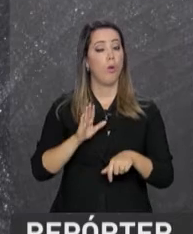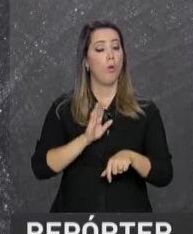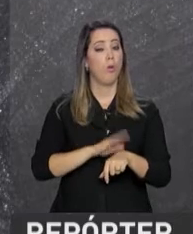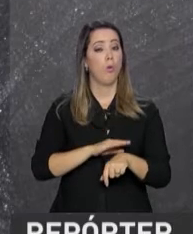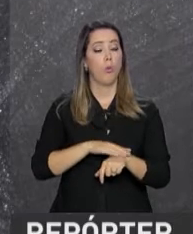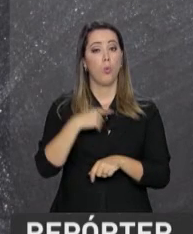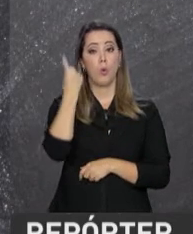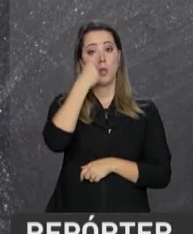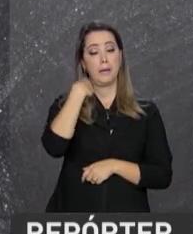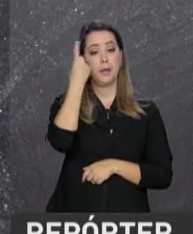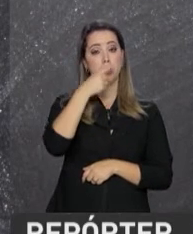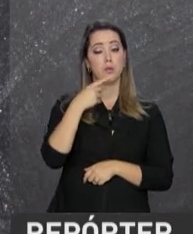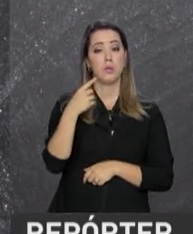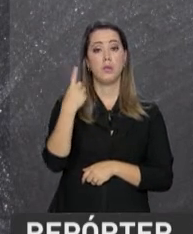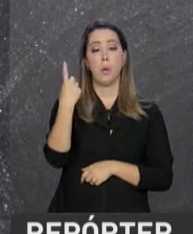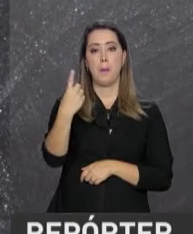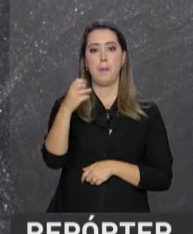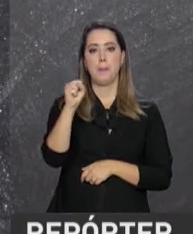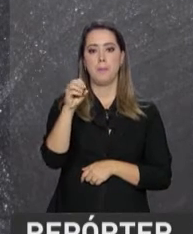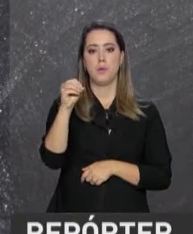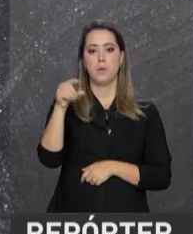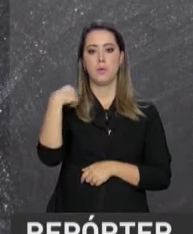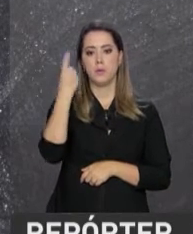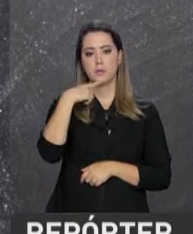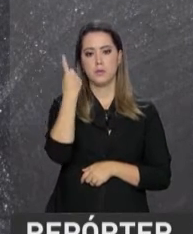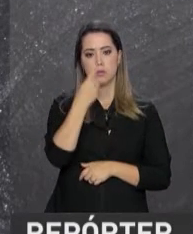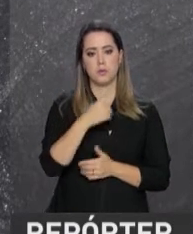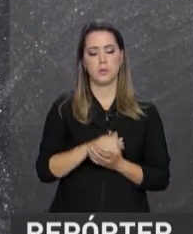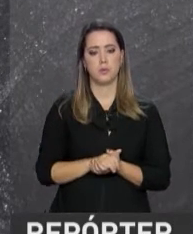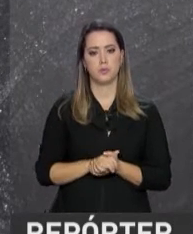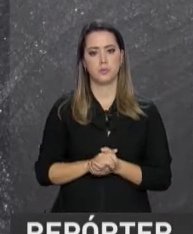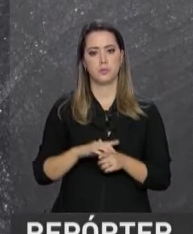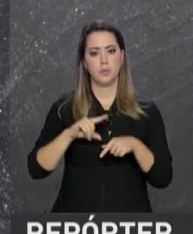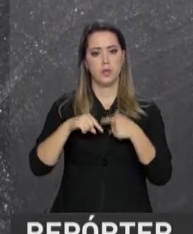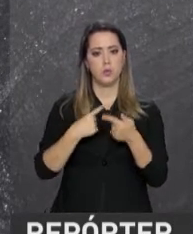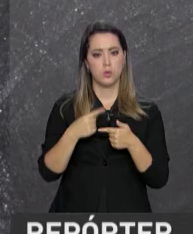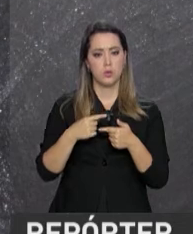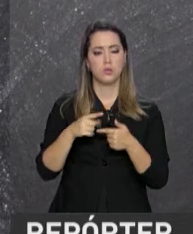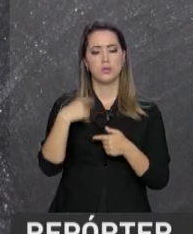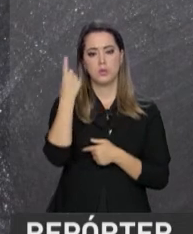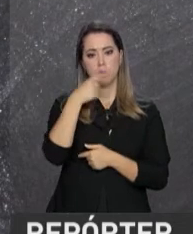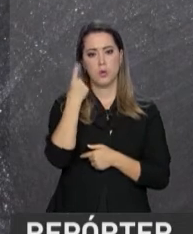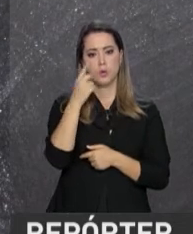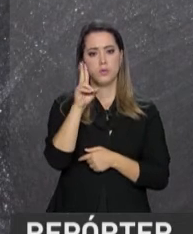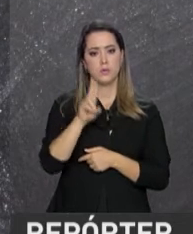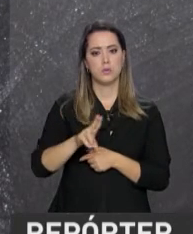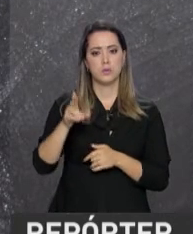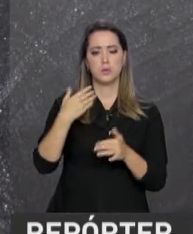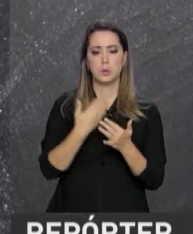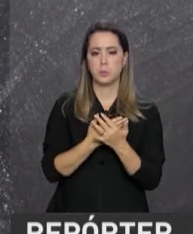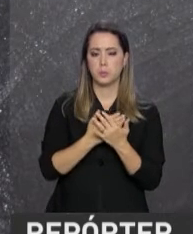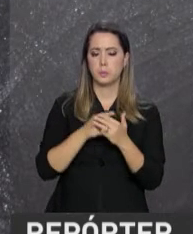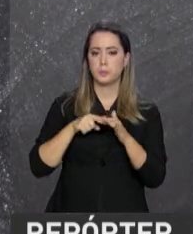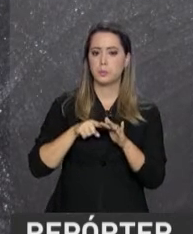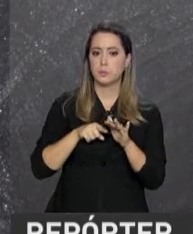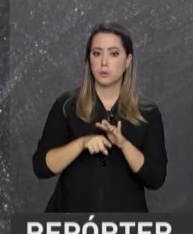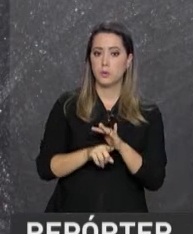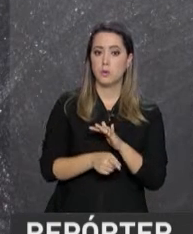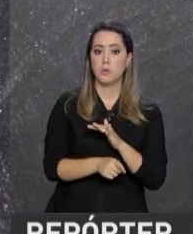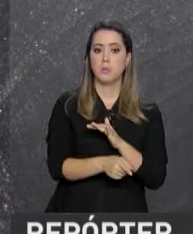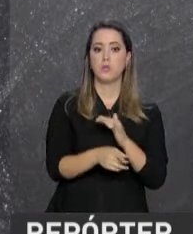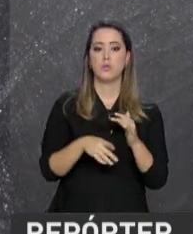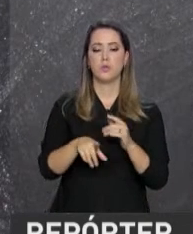humanas em no máximo mil e 800 horas as demais horas vão ser utilizadas para o aprofundamento de